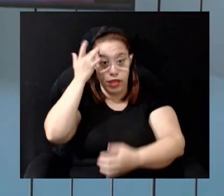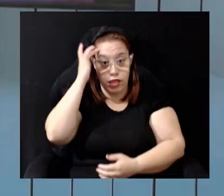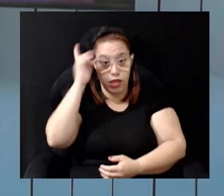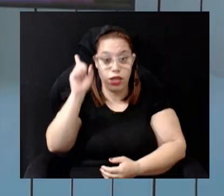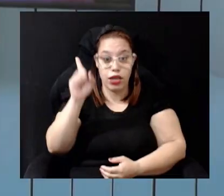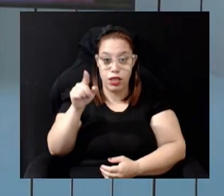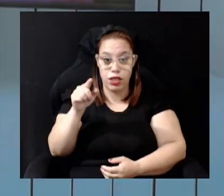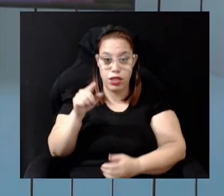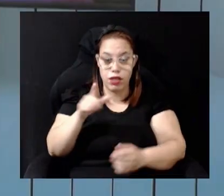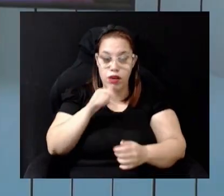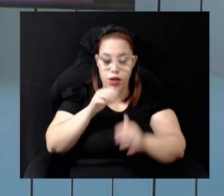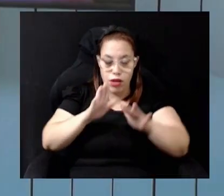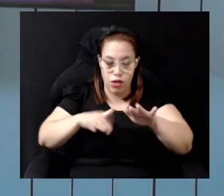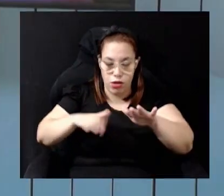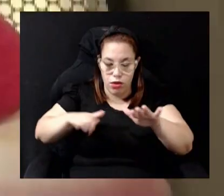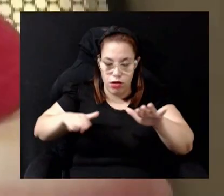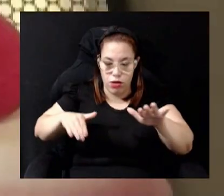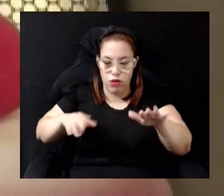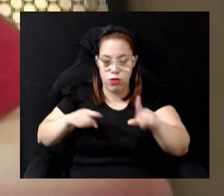estado mais quentes, né?